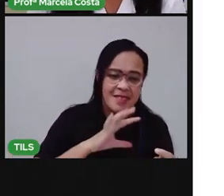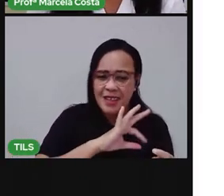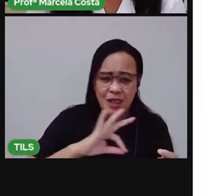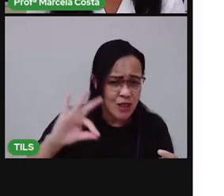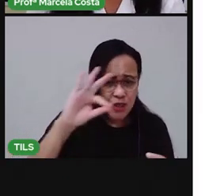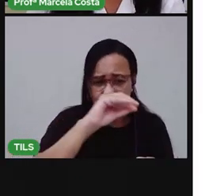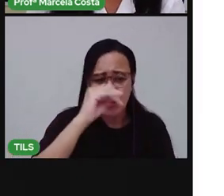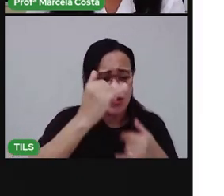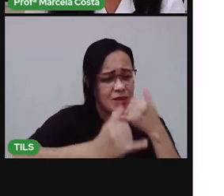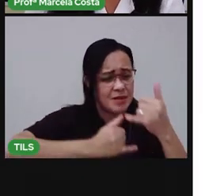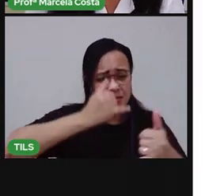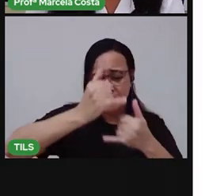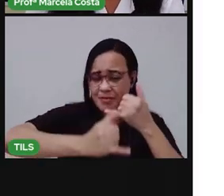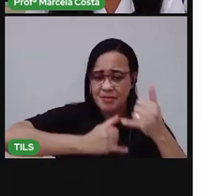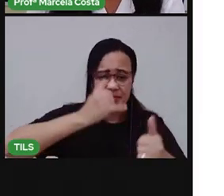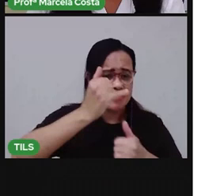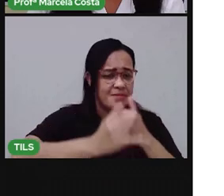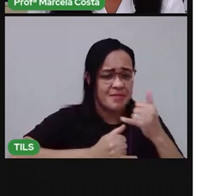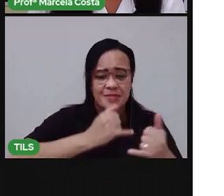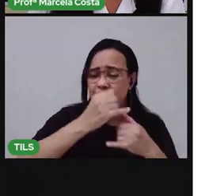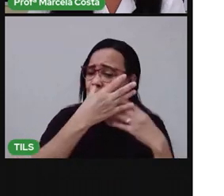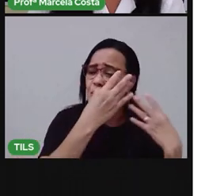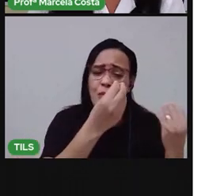Todas essas brincadeiras são